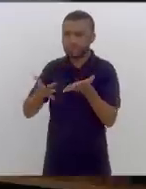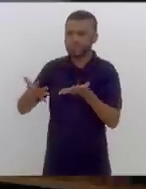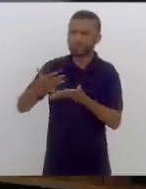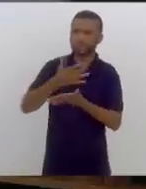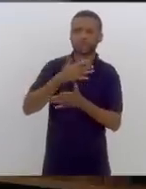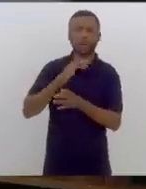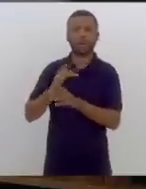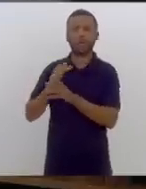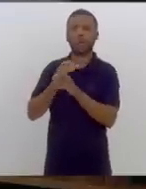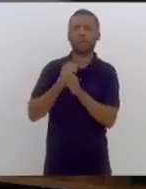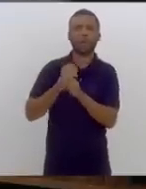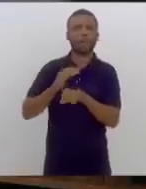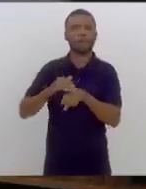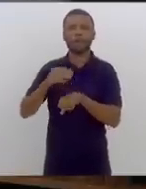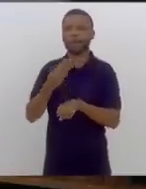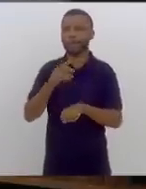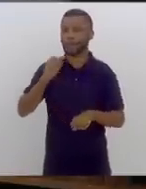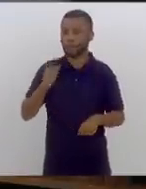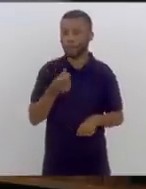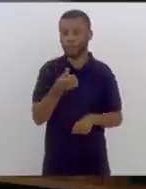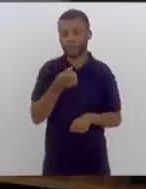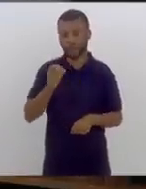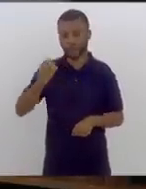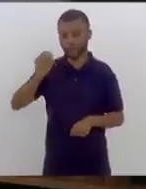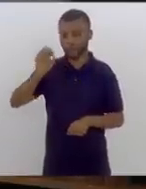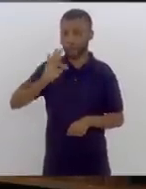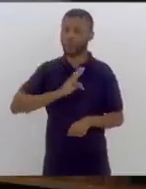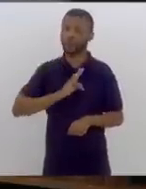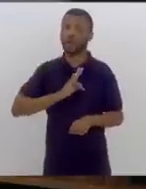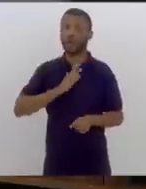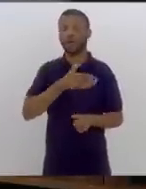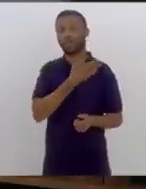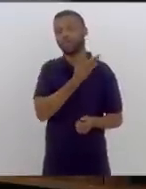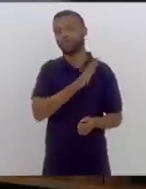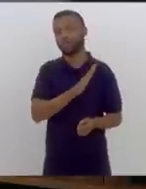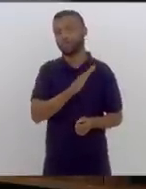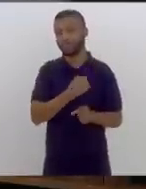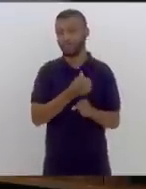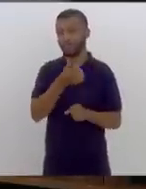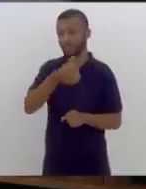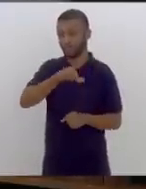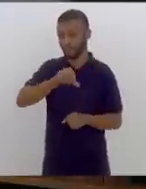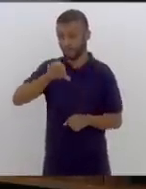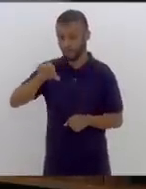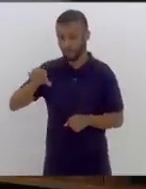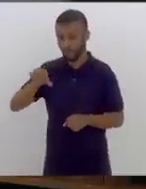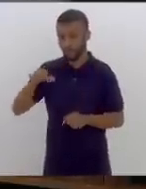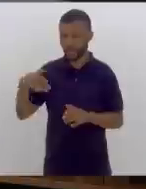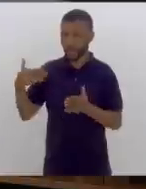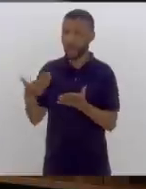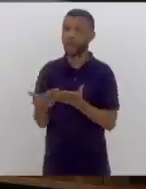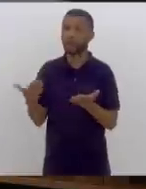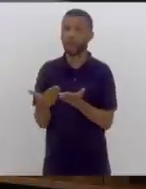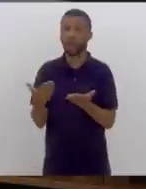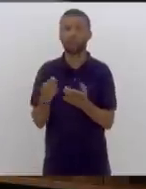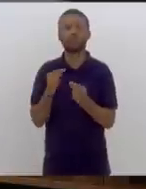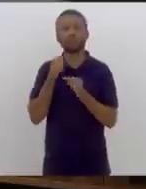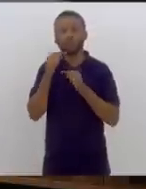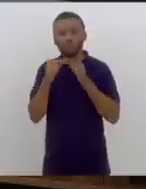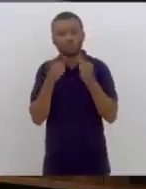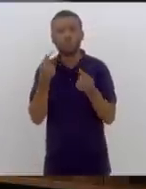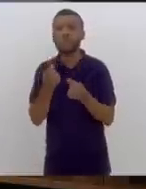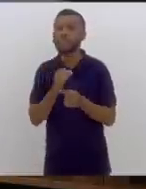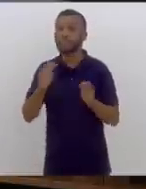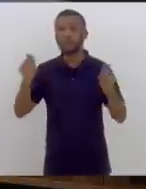de 3.600 policiais excluídos de 99 para cá então questionamento se eu tiver condições